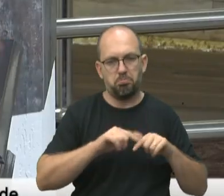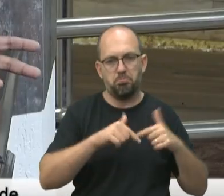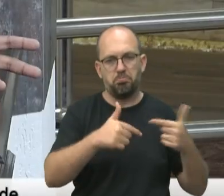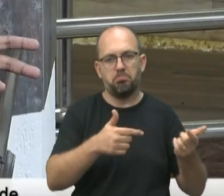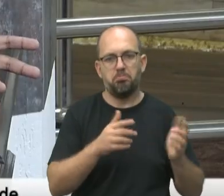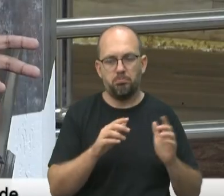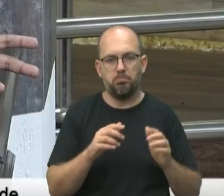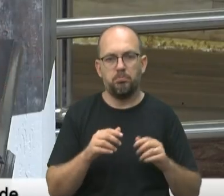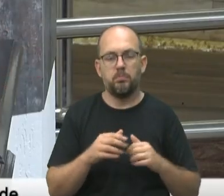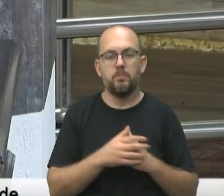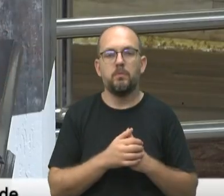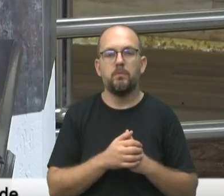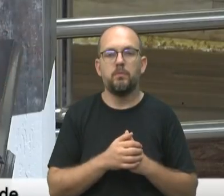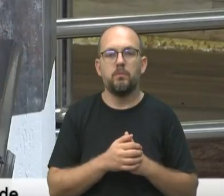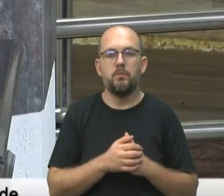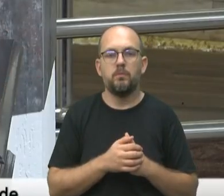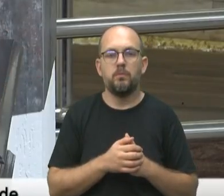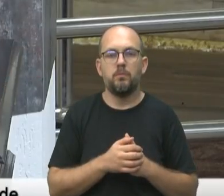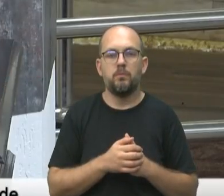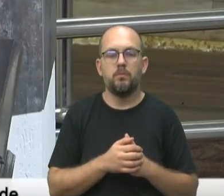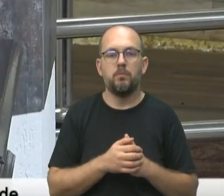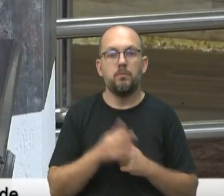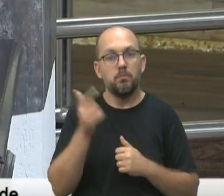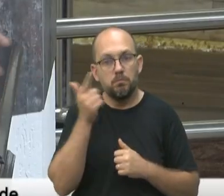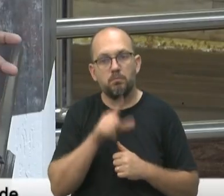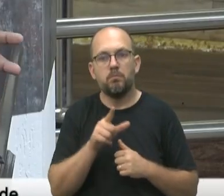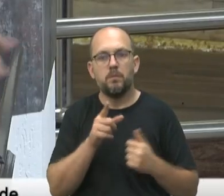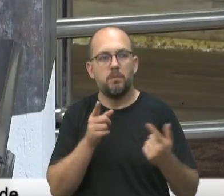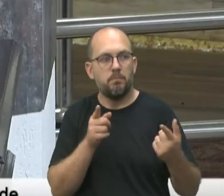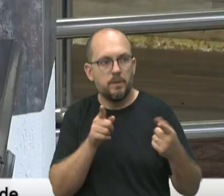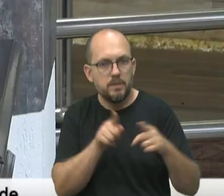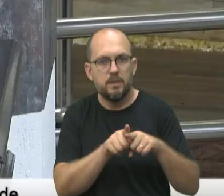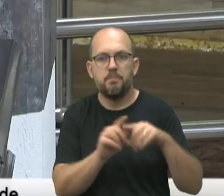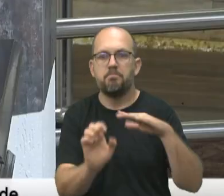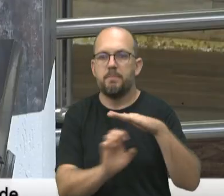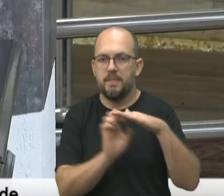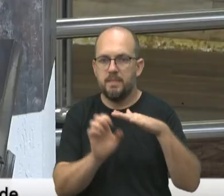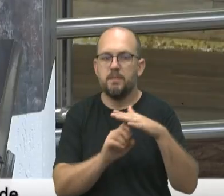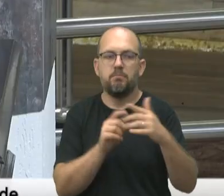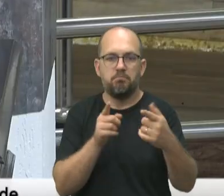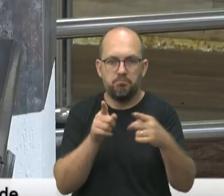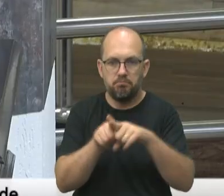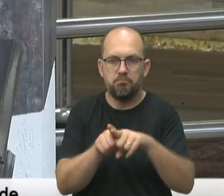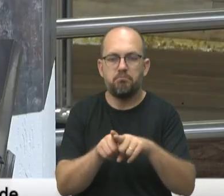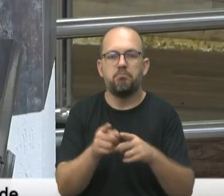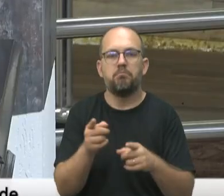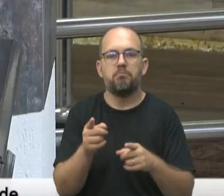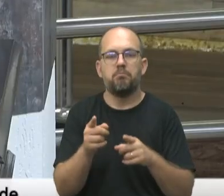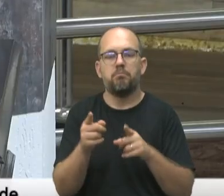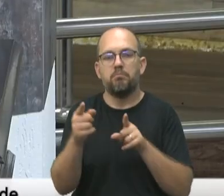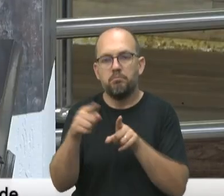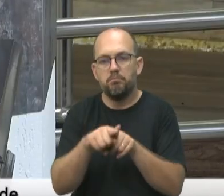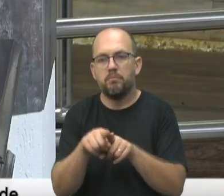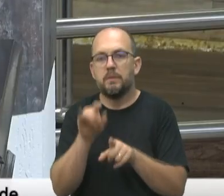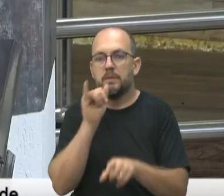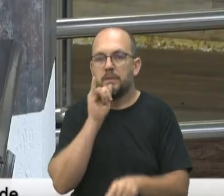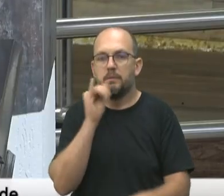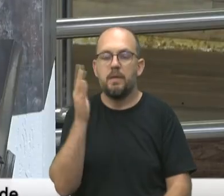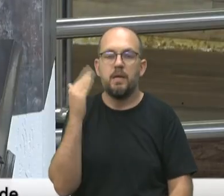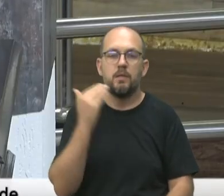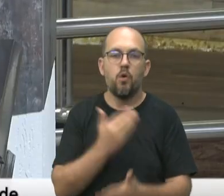cidade. Muito pelo contrário. Conseguimos fechar parceria com várias empresas, com a fundação, principalmente quando ela